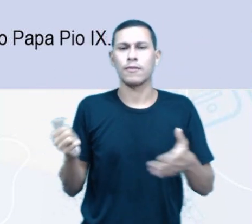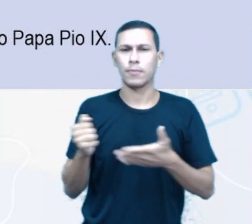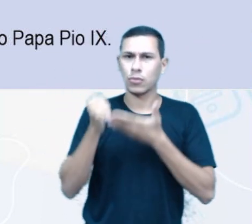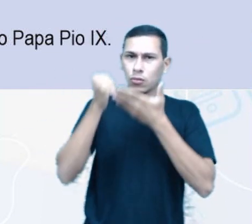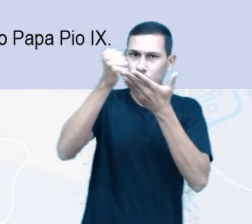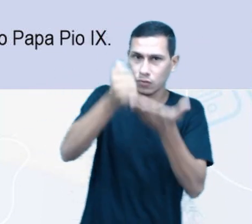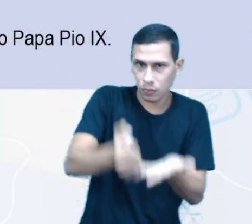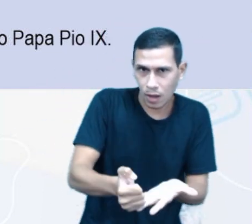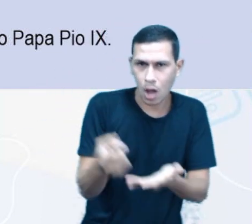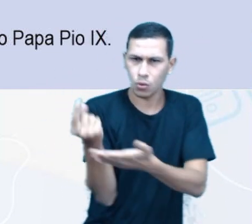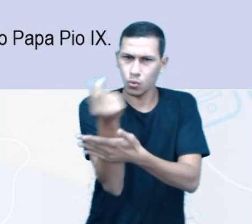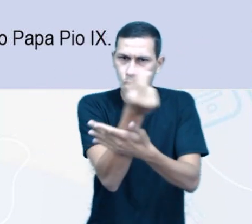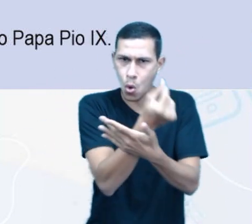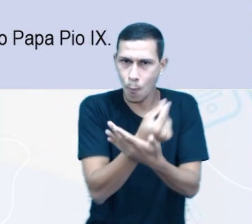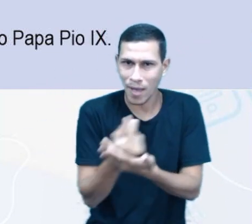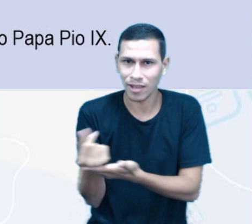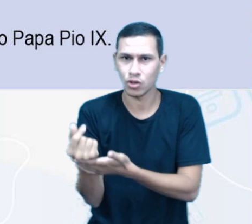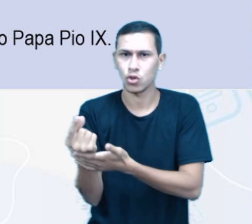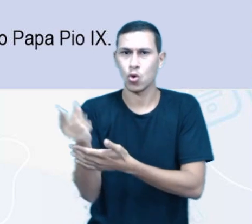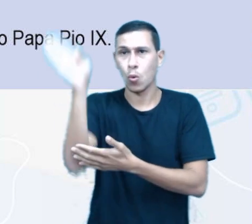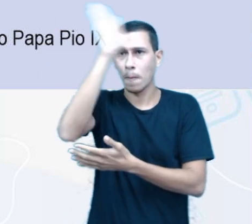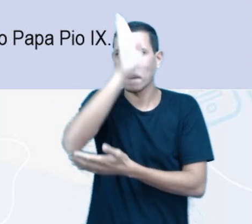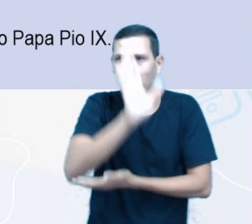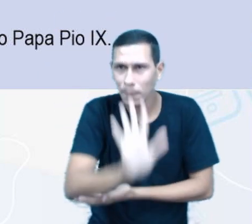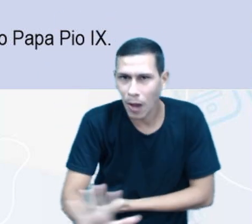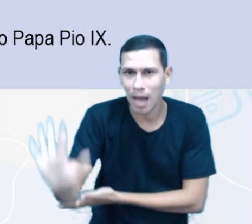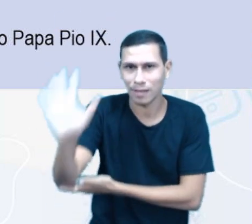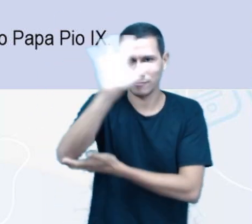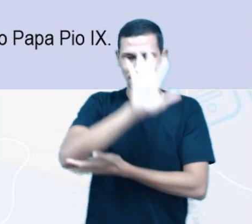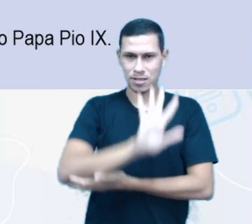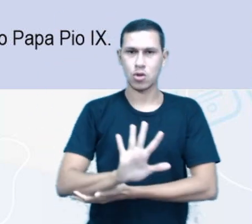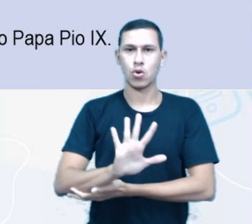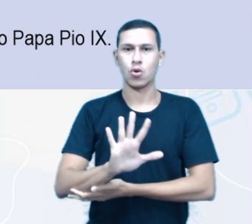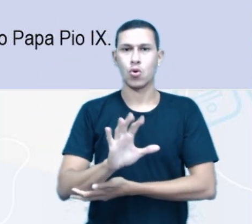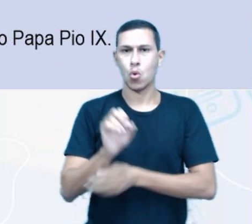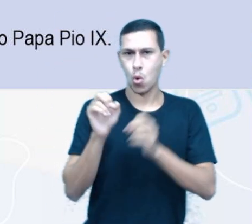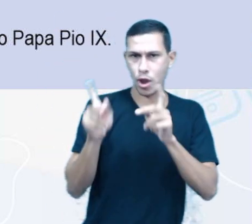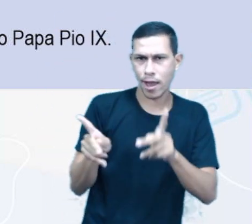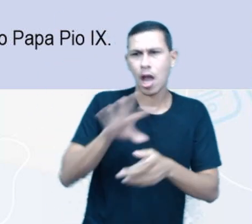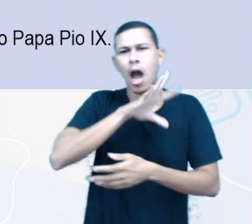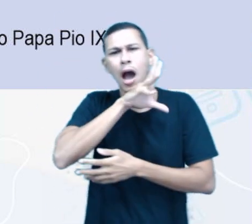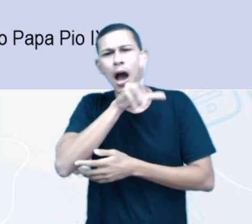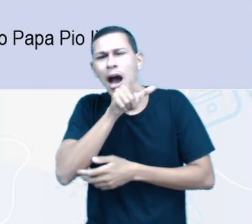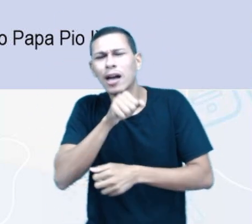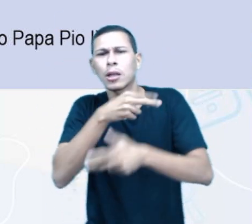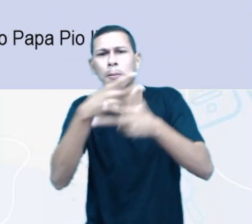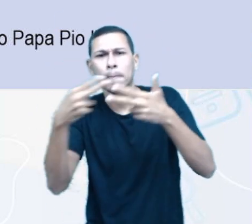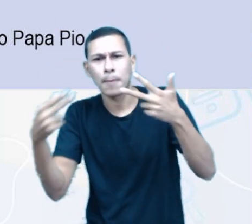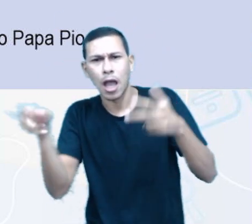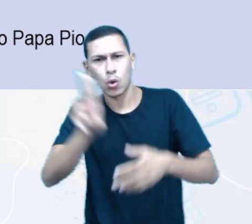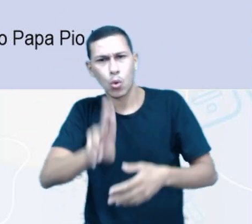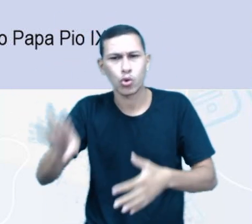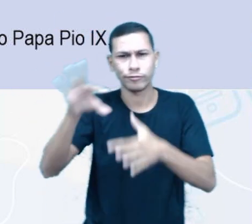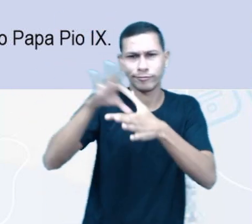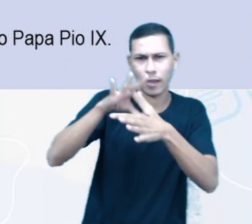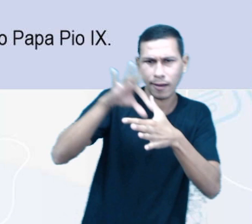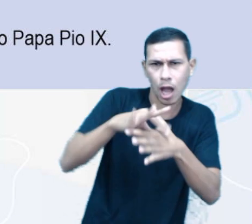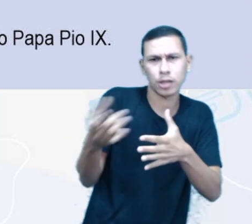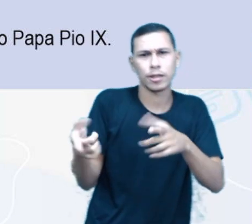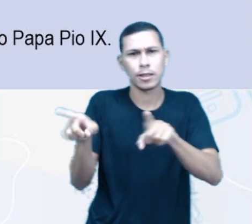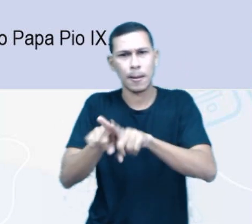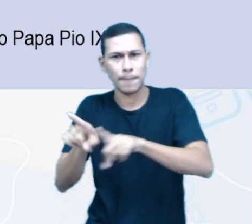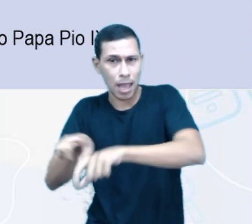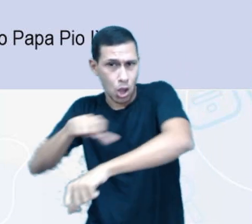interno das províncias. E aí a gente está falando da criação de animais para o uso da carne, o uso do